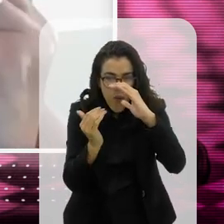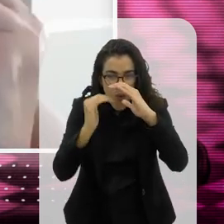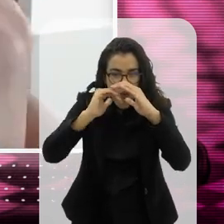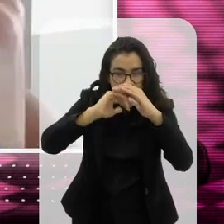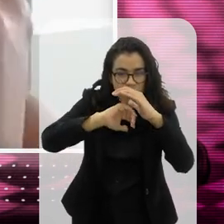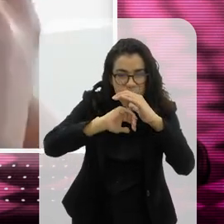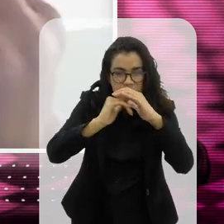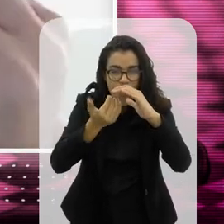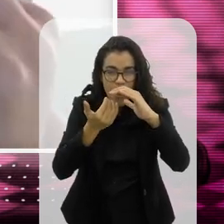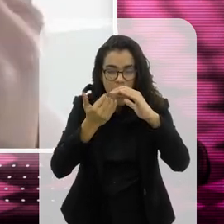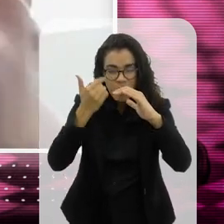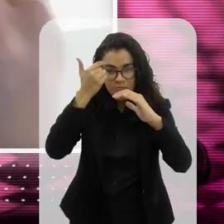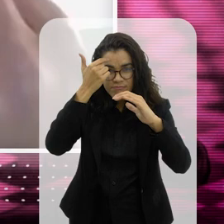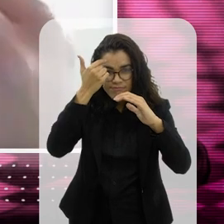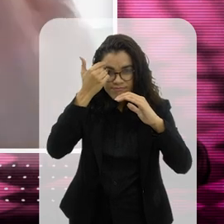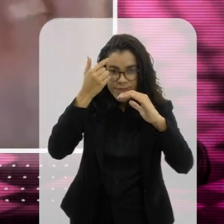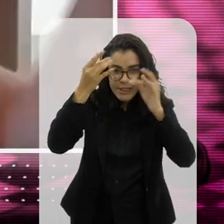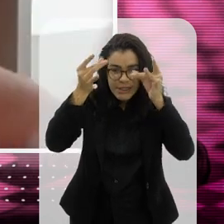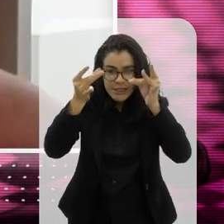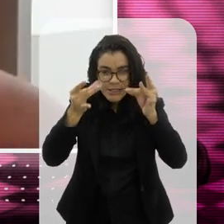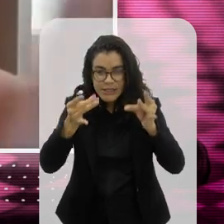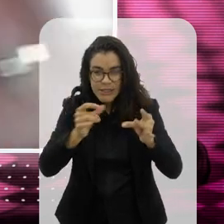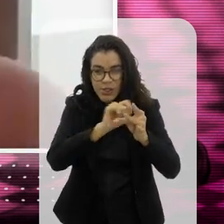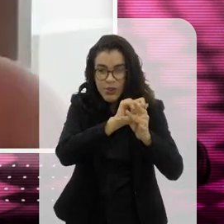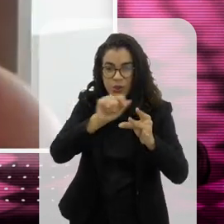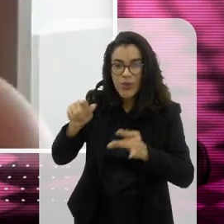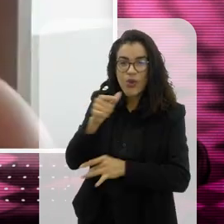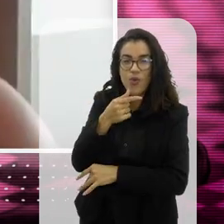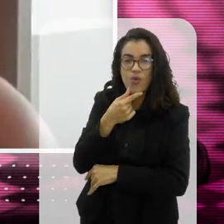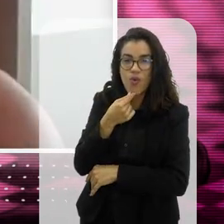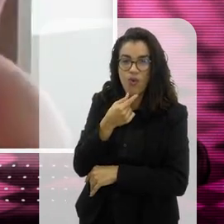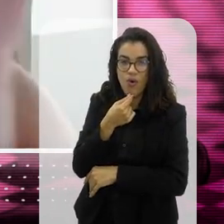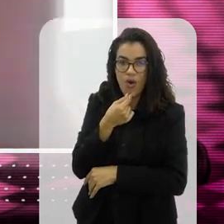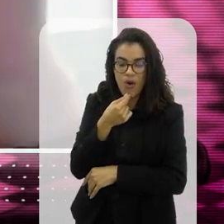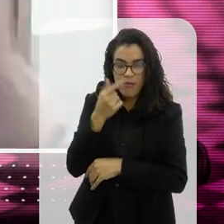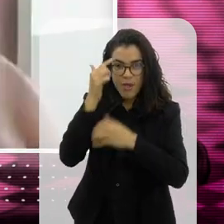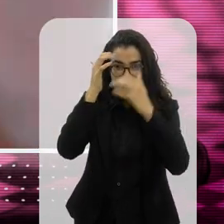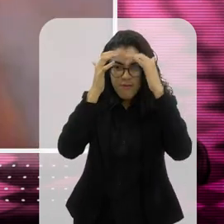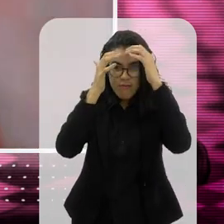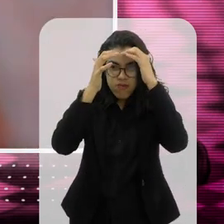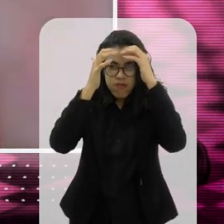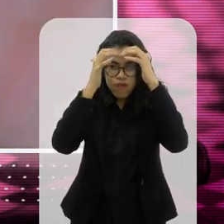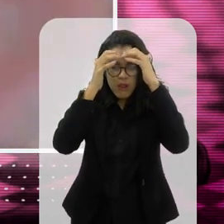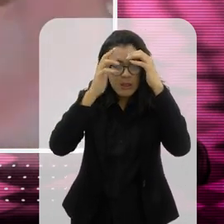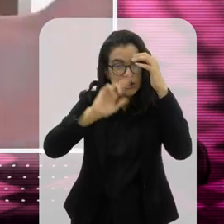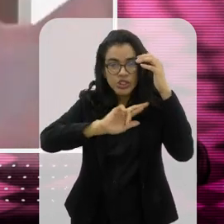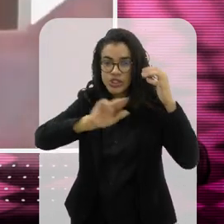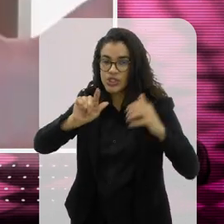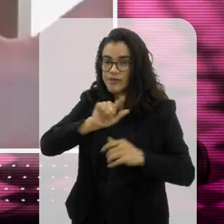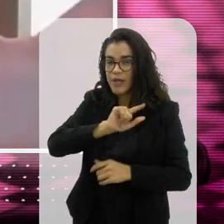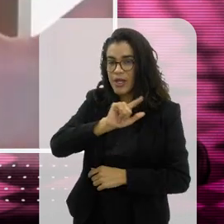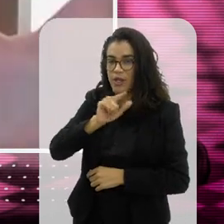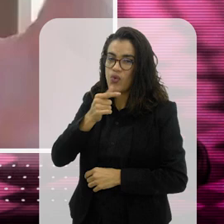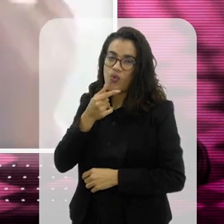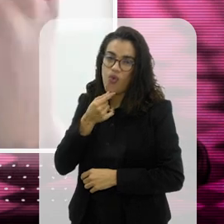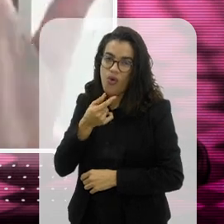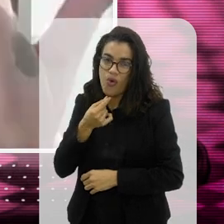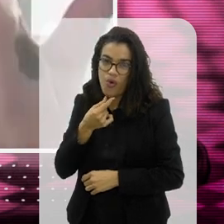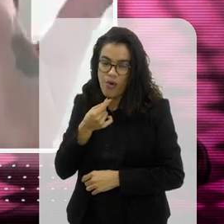somos capazes de pensar em mais detalhes do que os homens. Nós temos organizações cerebrais que funcionam de maneira